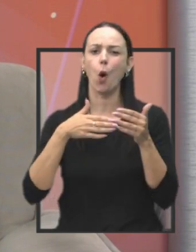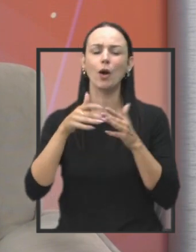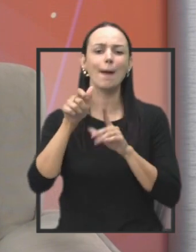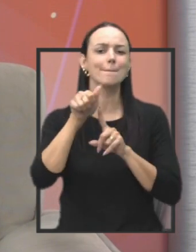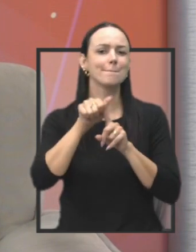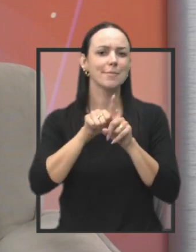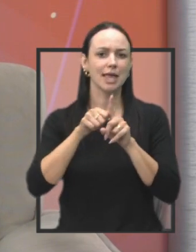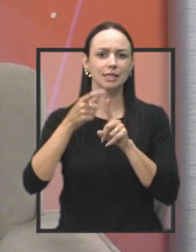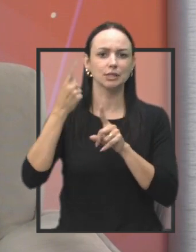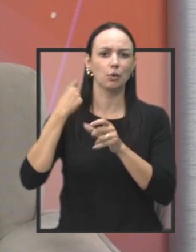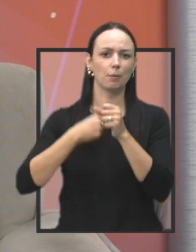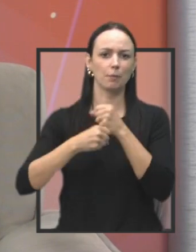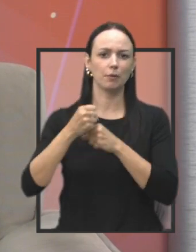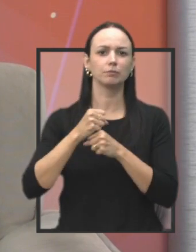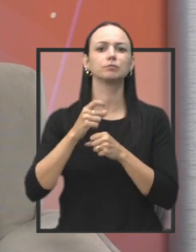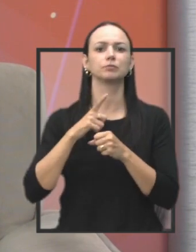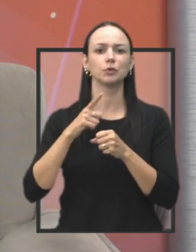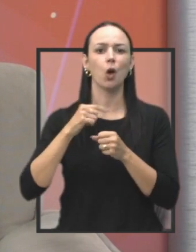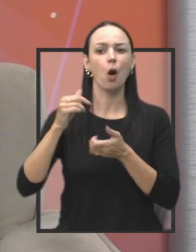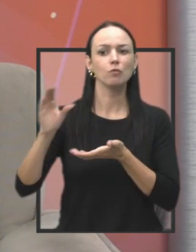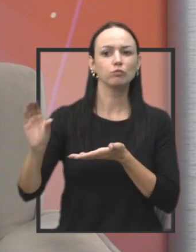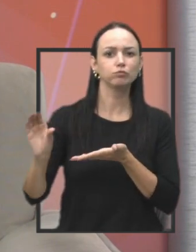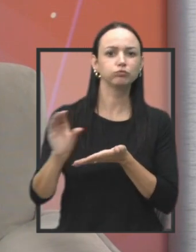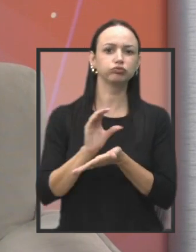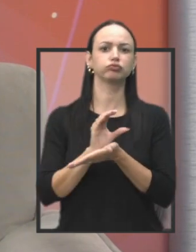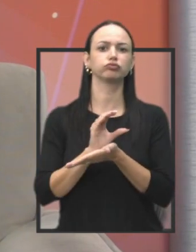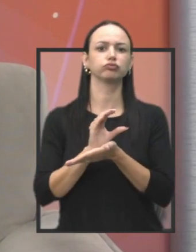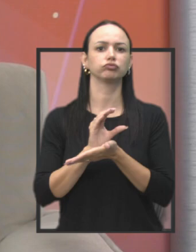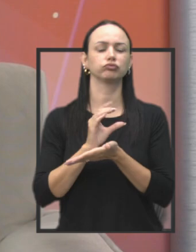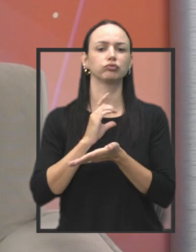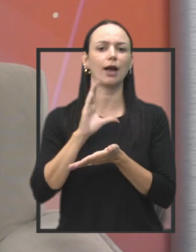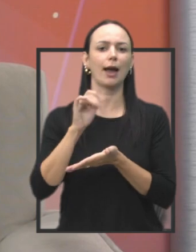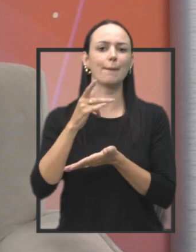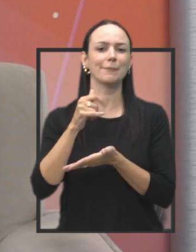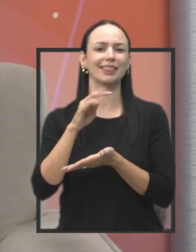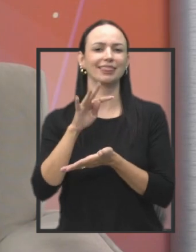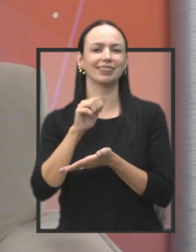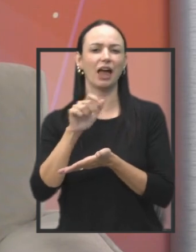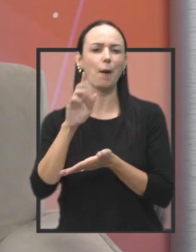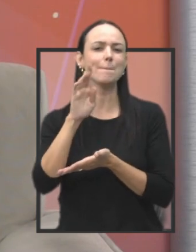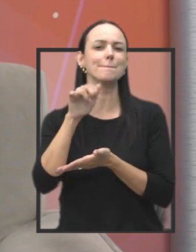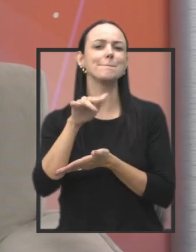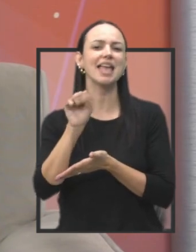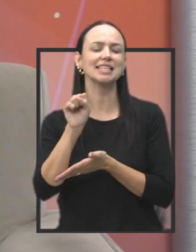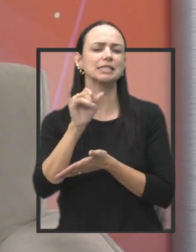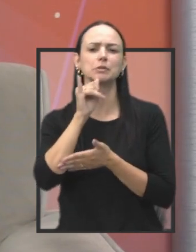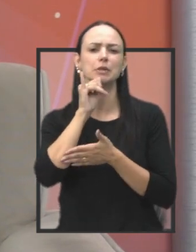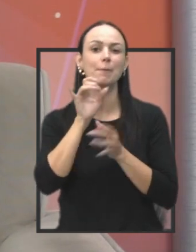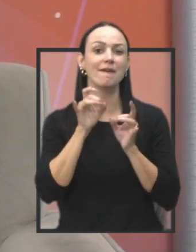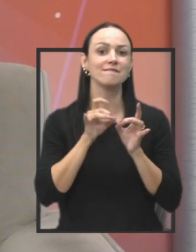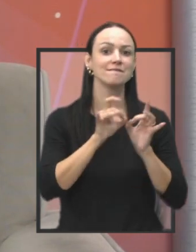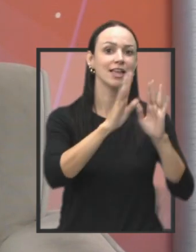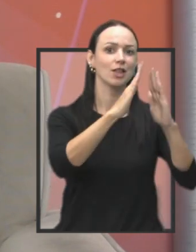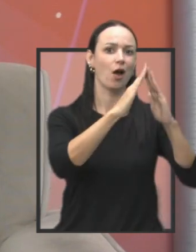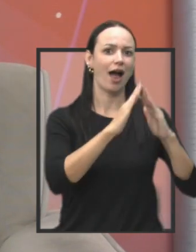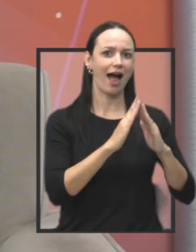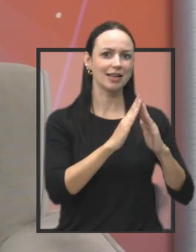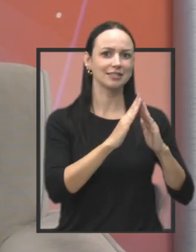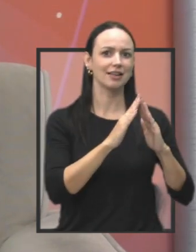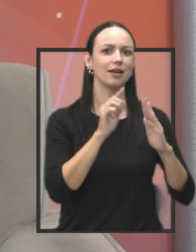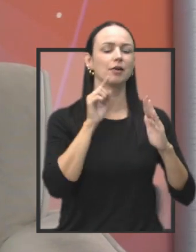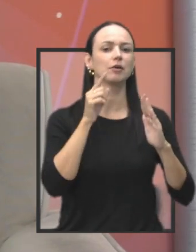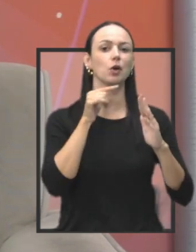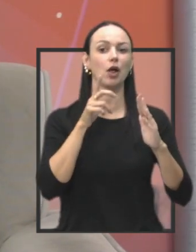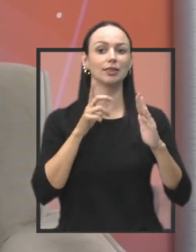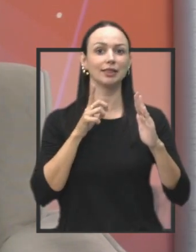do ano passado ganho de capital na alienação de bens, ou seja, exemplificando, vendeu um imóvel, apurou ganho de capital, ou